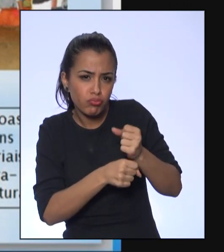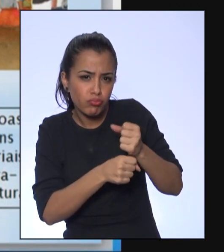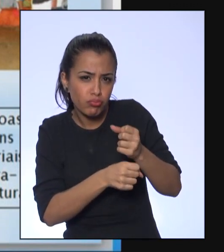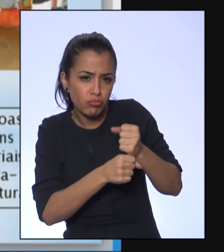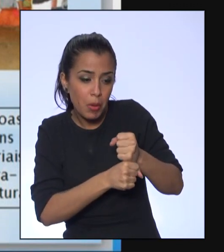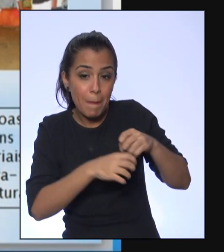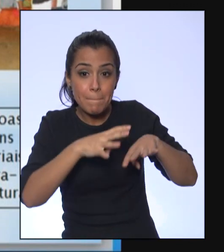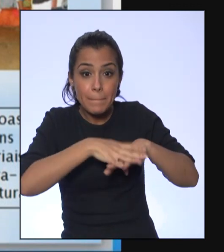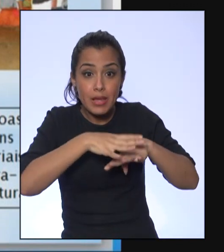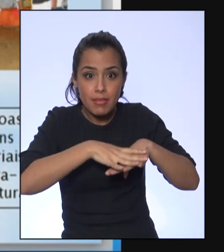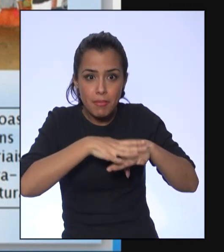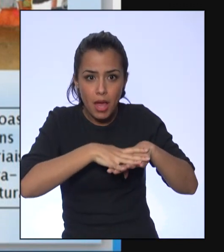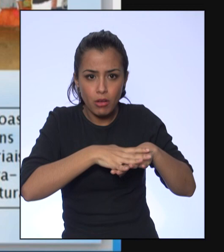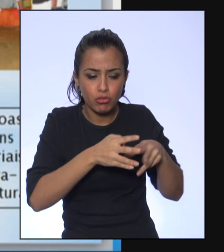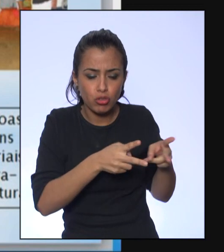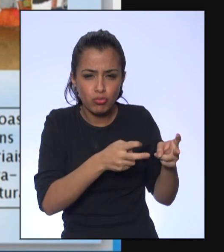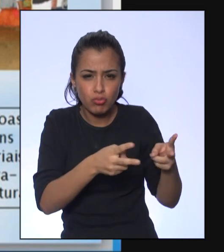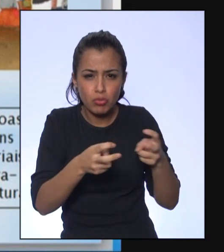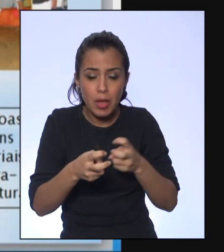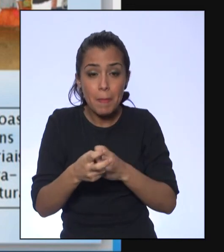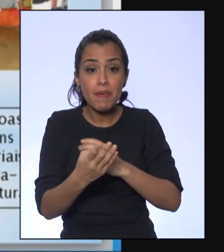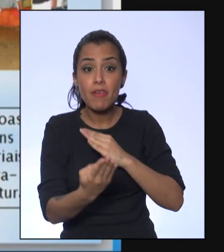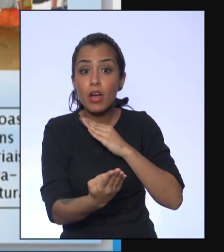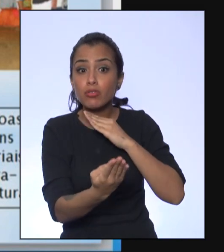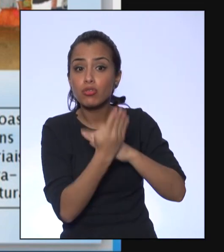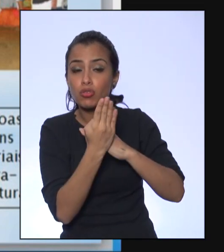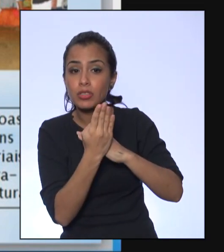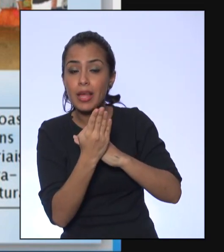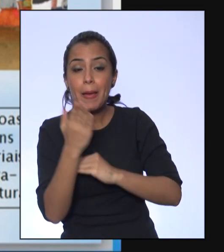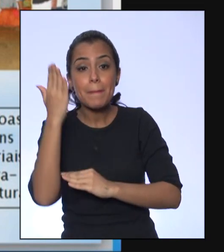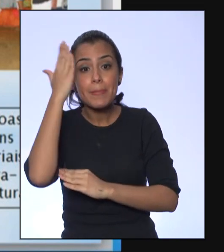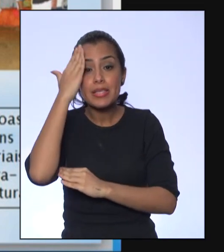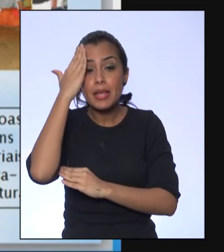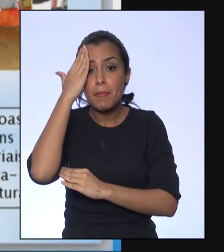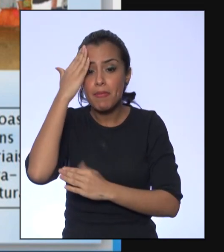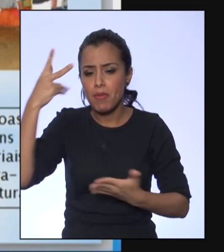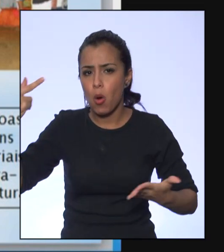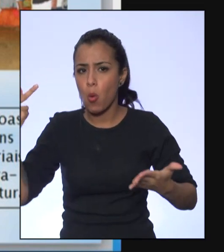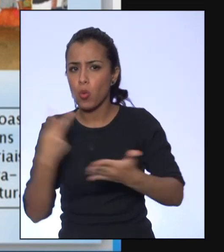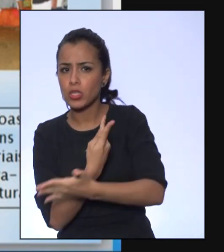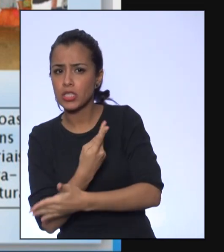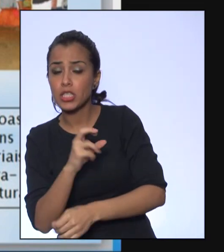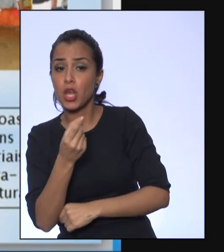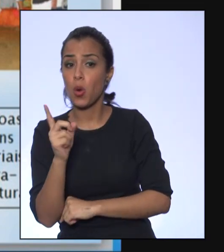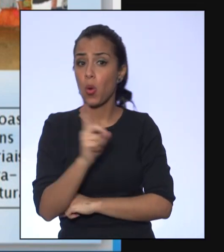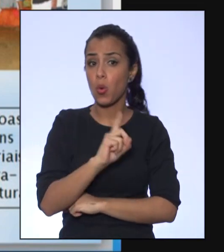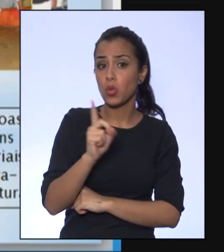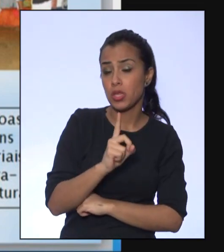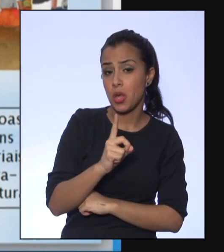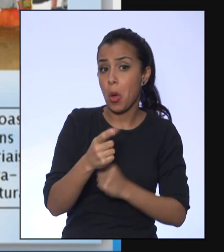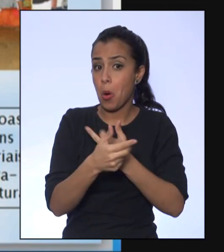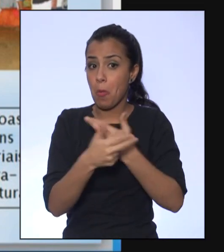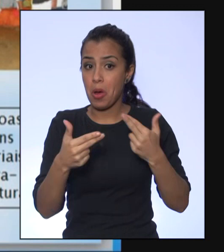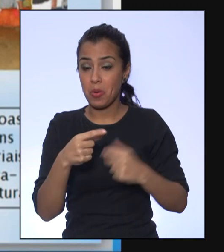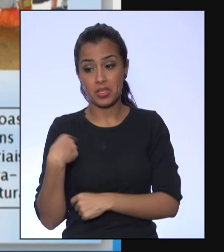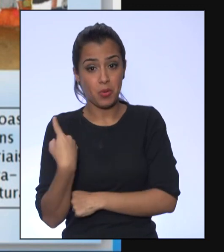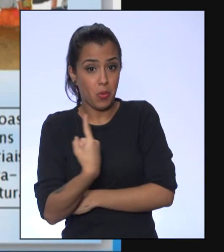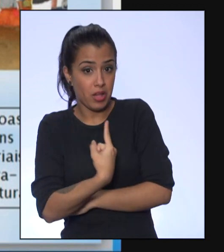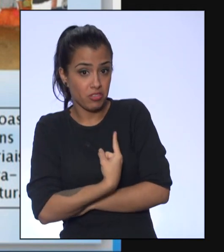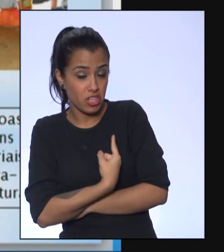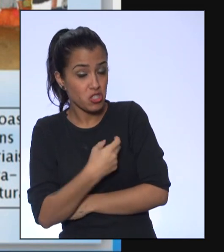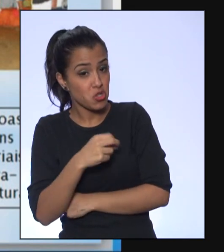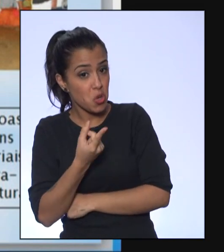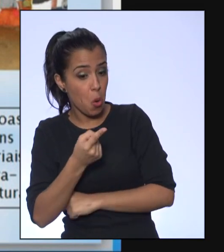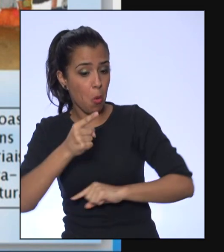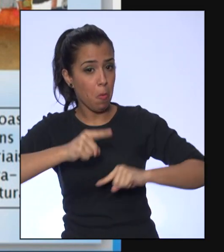ajudar a descobrir a probabilidade de acontecer algo com a gente ou com os nossos bens